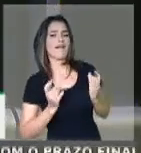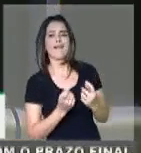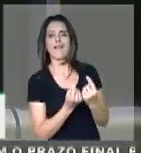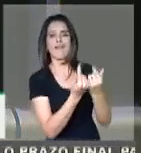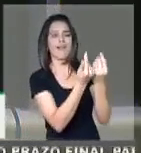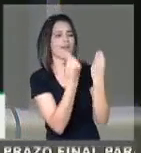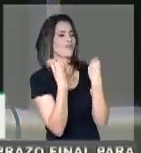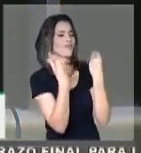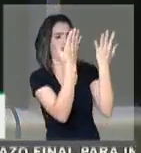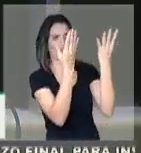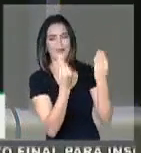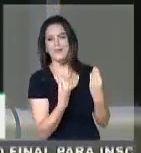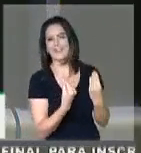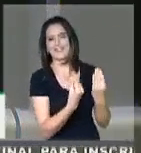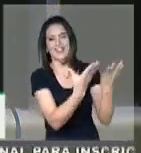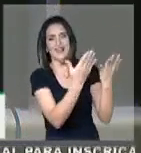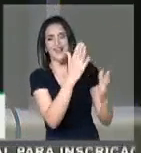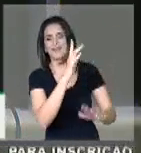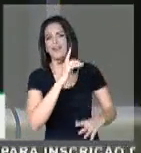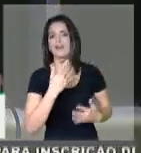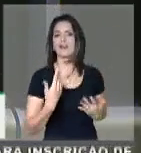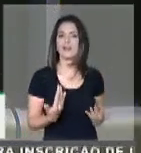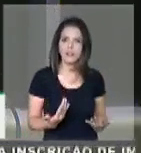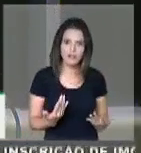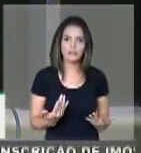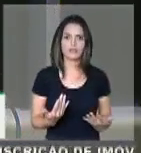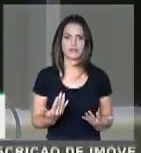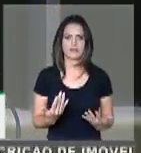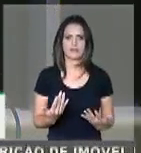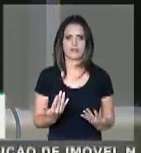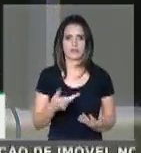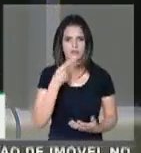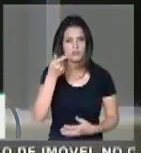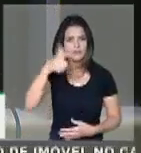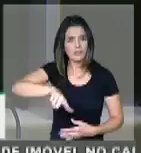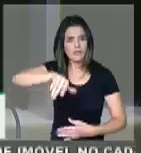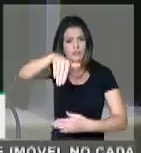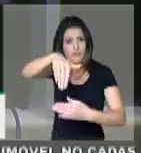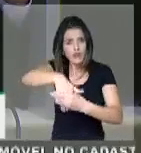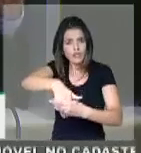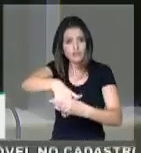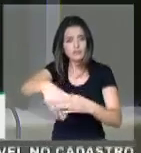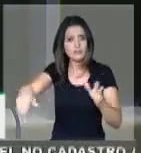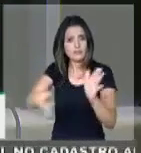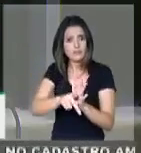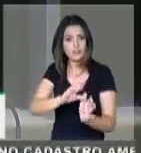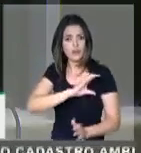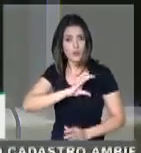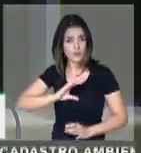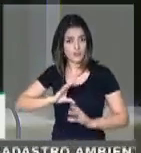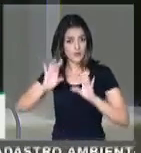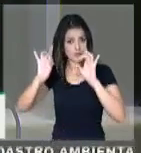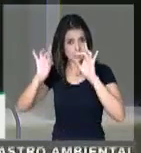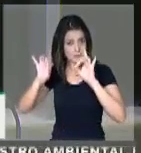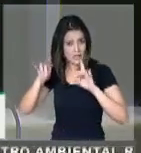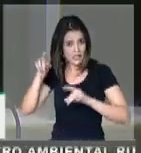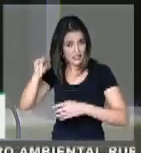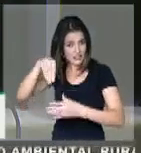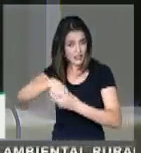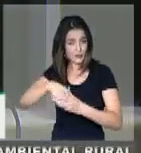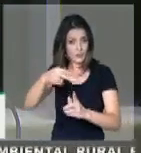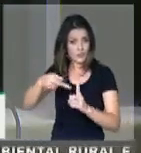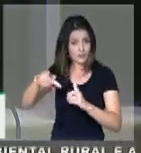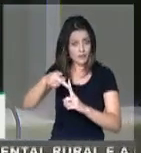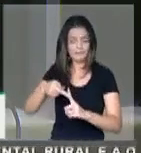Brasil benefícios naquele mesmo instante, repito, na votação, sobretudo na comissão especial. A